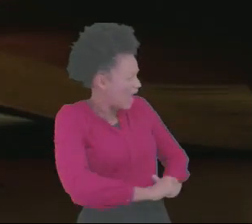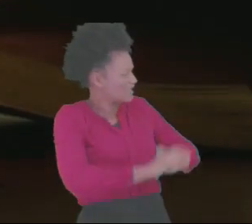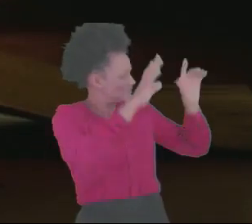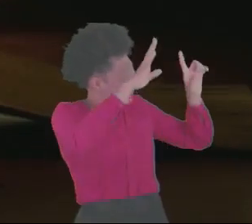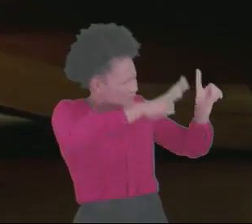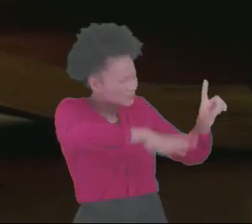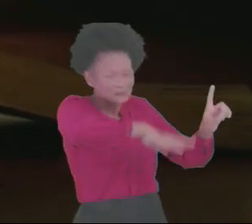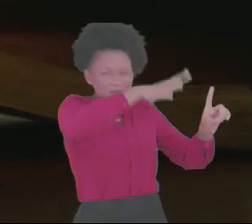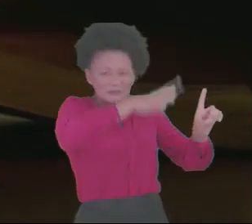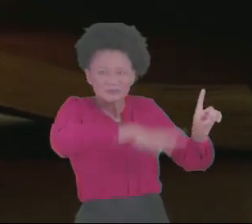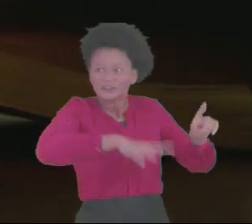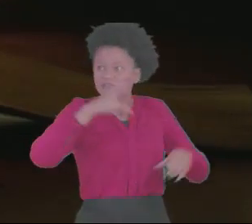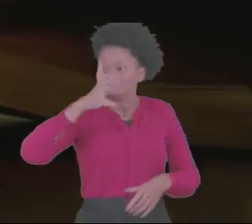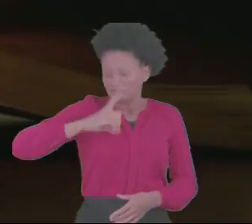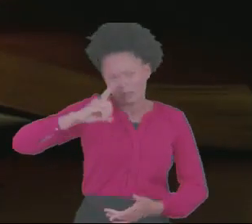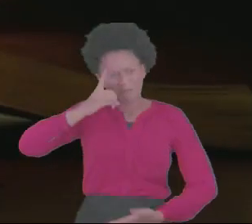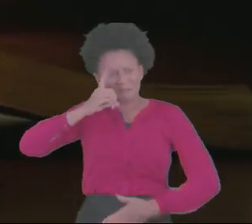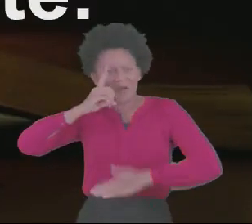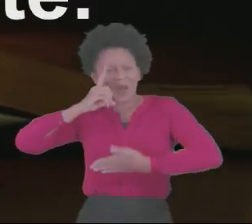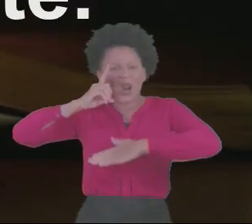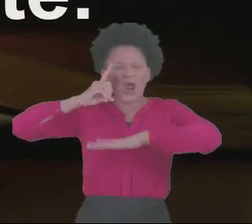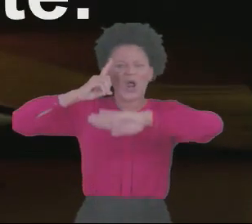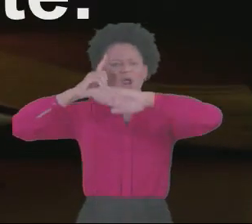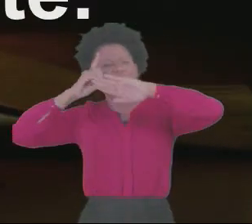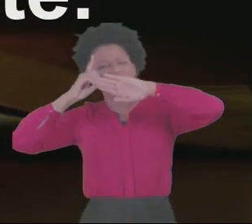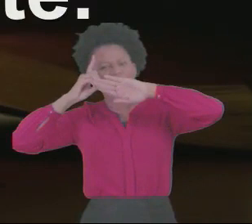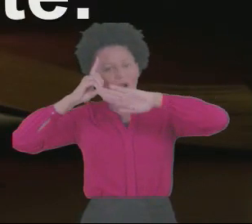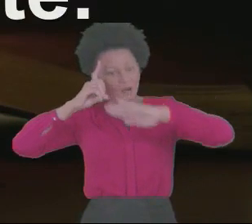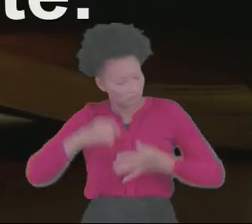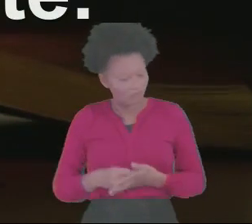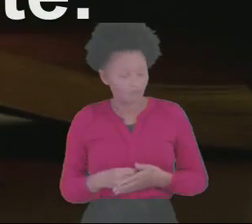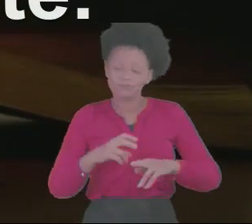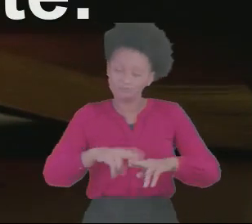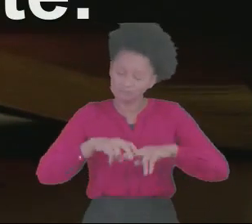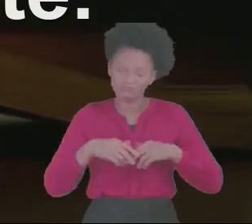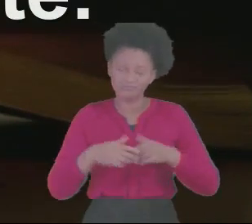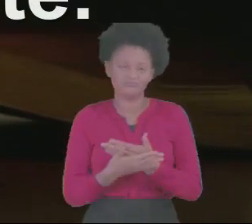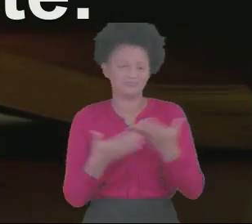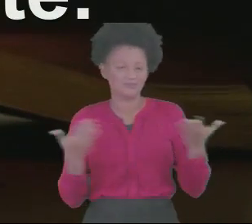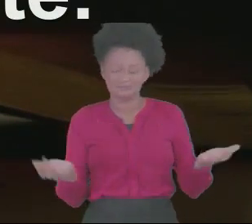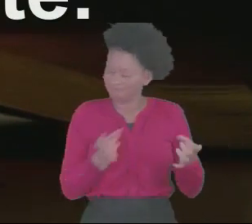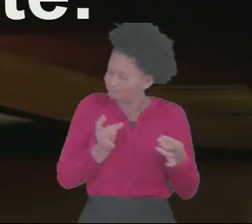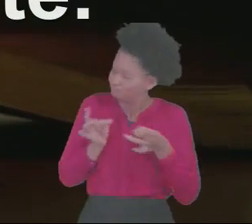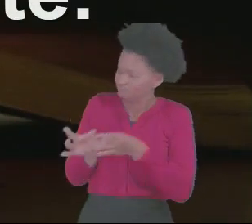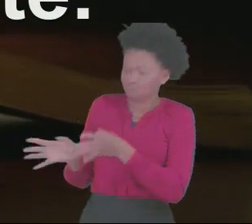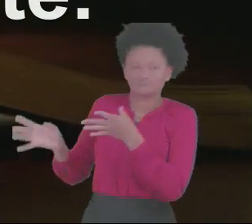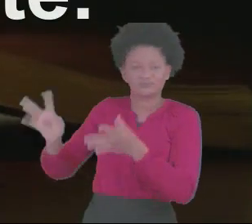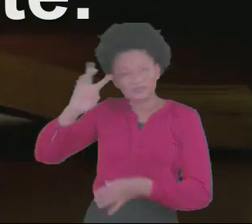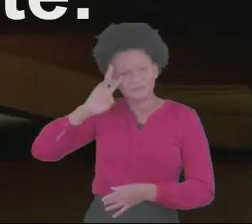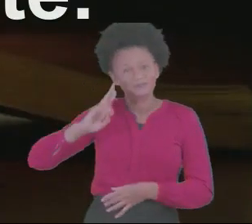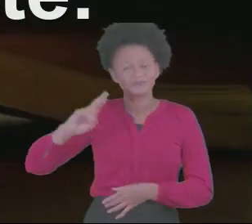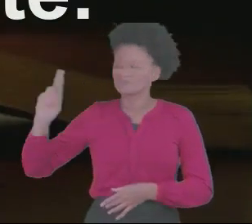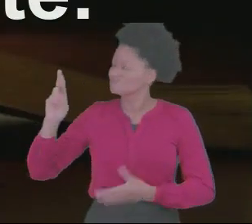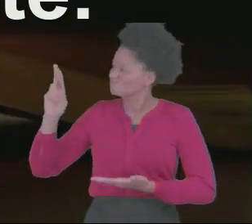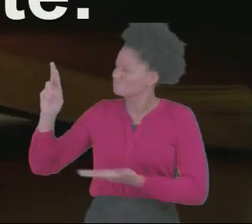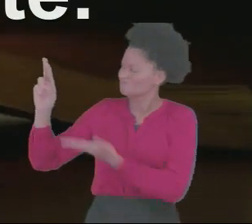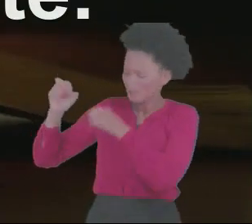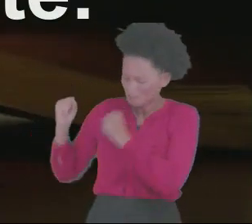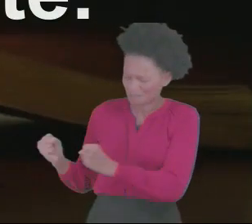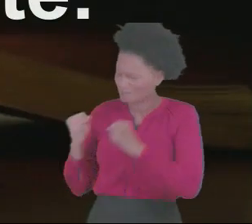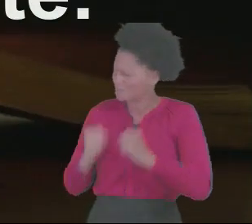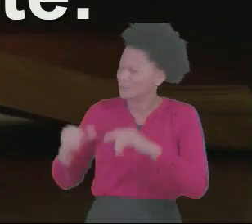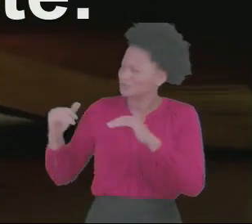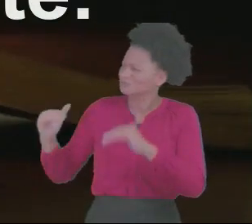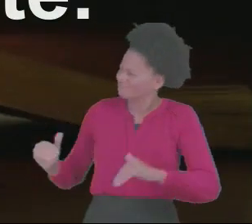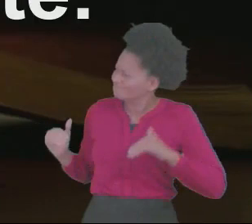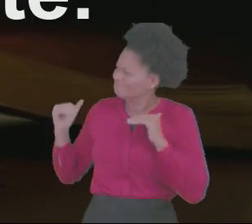provocaram a ira do Senhor o porquanto deixaram ao senhor que a poderoso que é